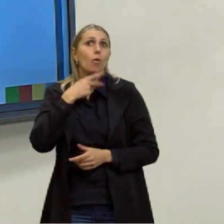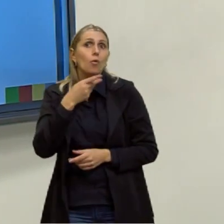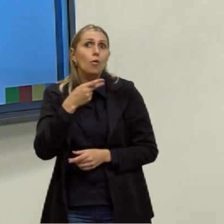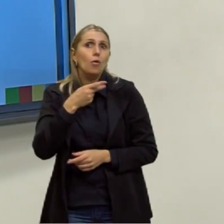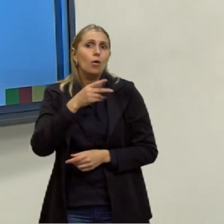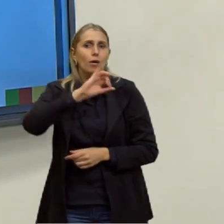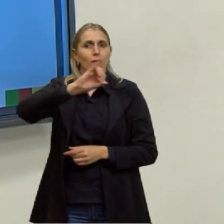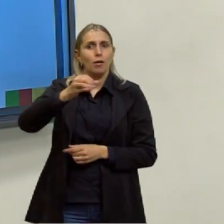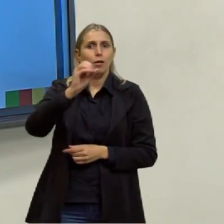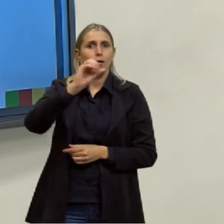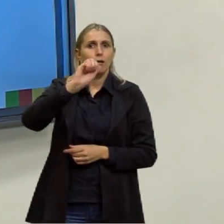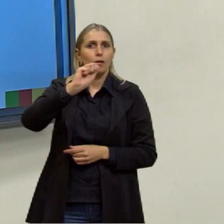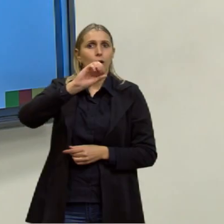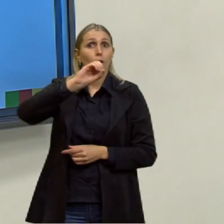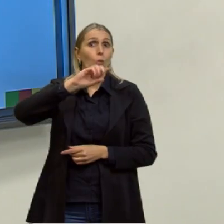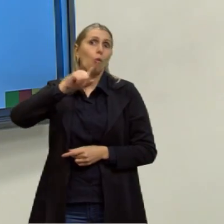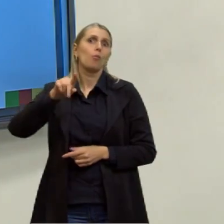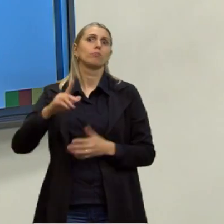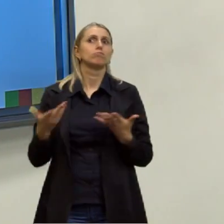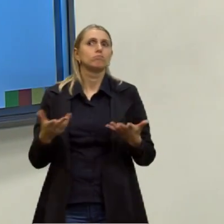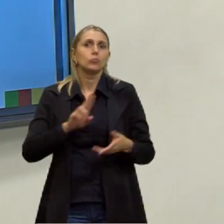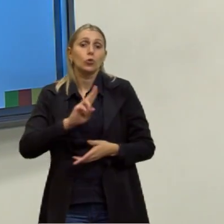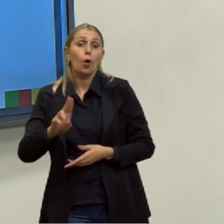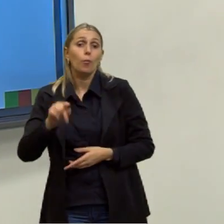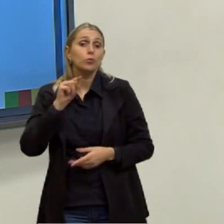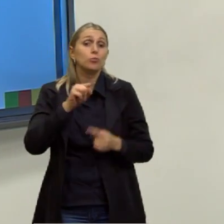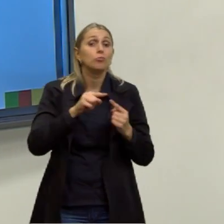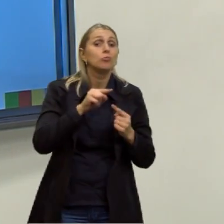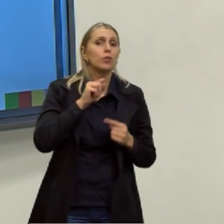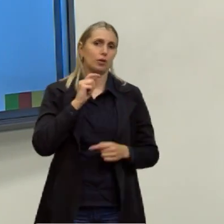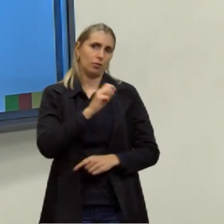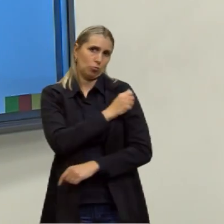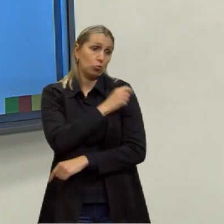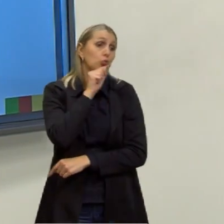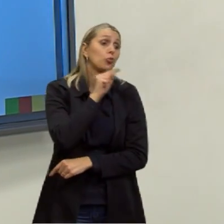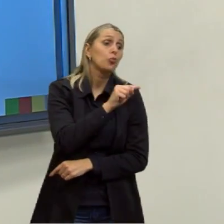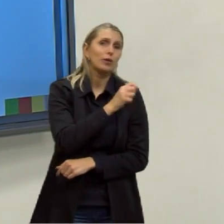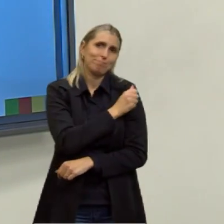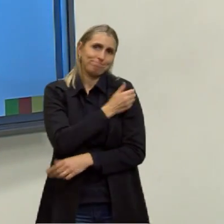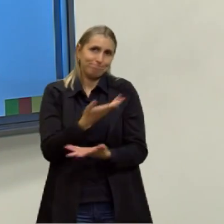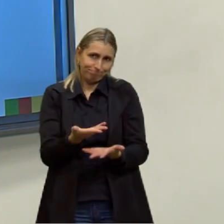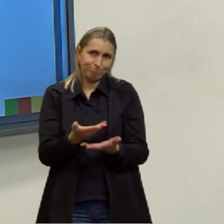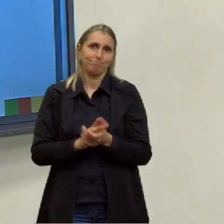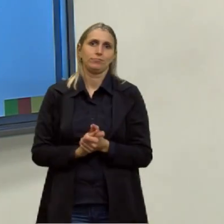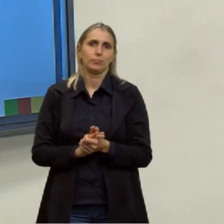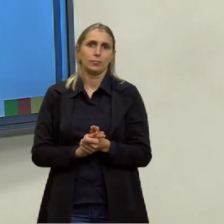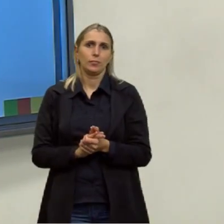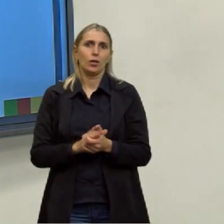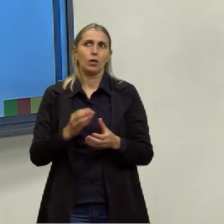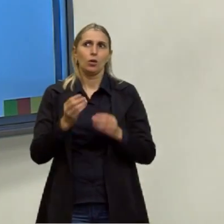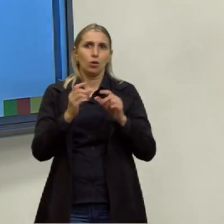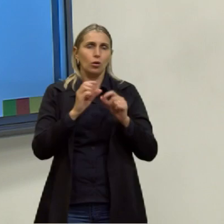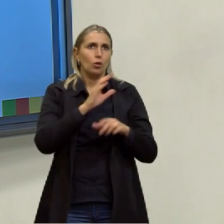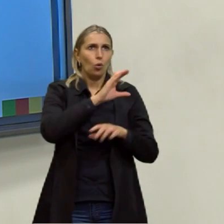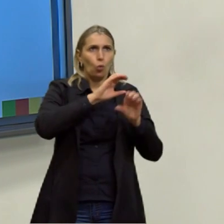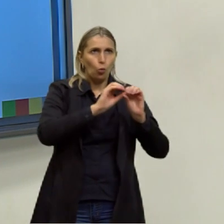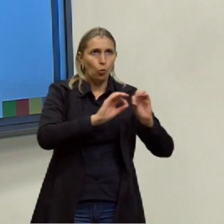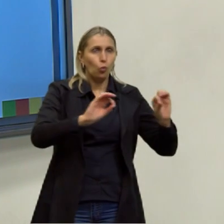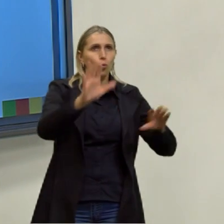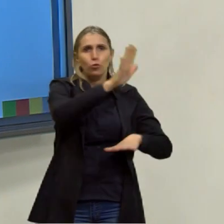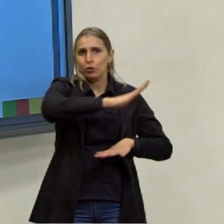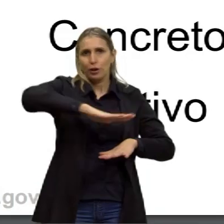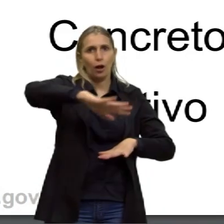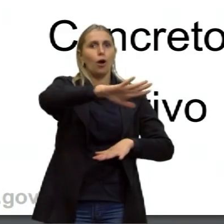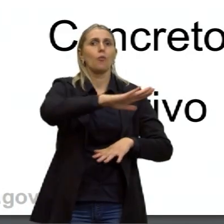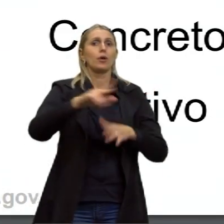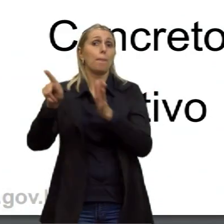você tem joão joão é o nome de um determinado aluno tá então a gente vai dizer como um quando se refere é